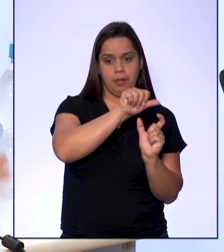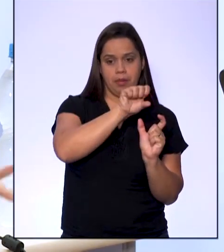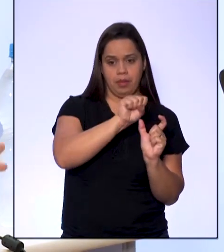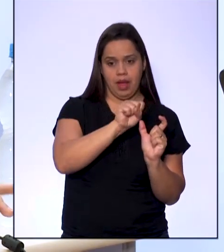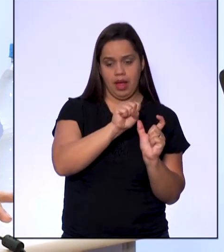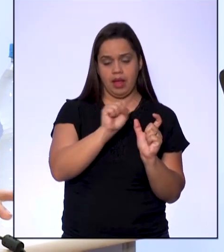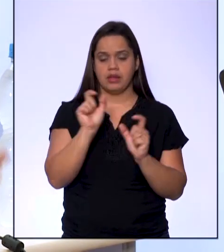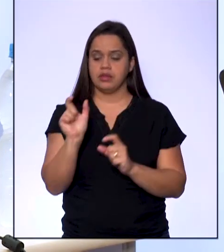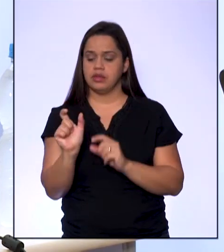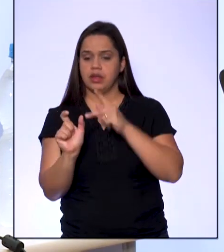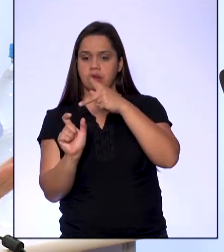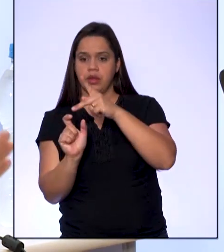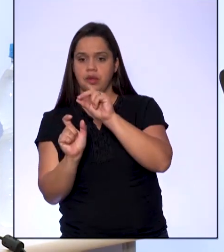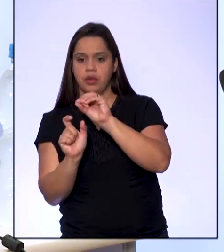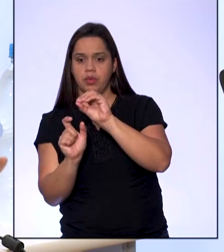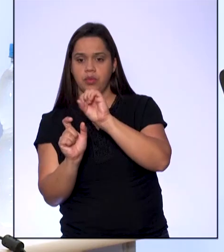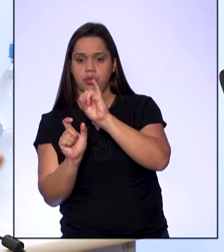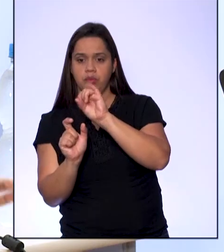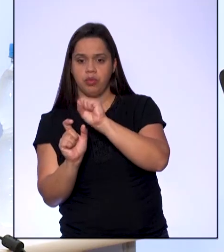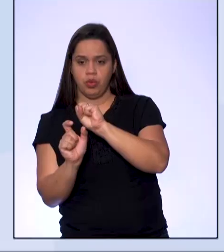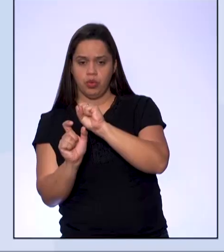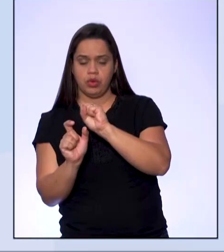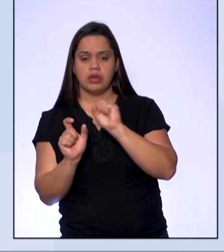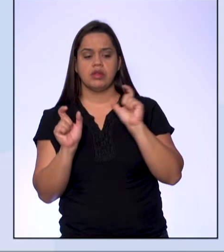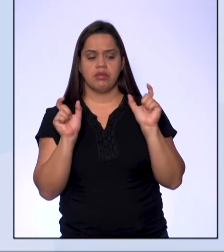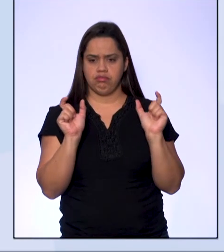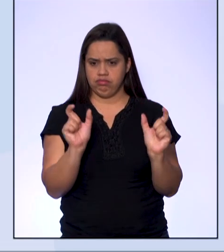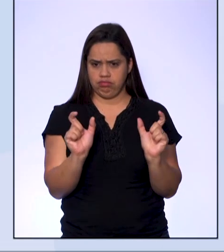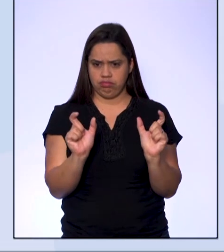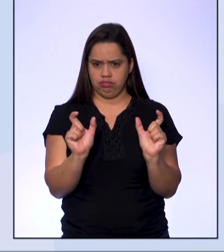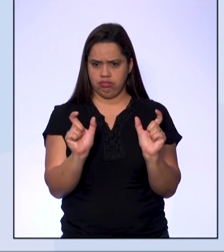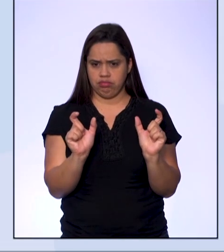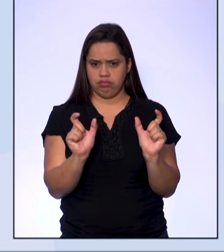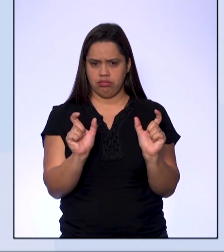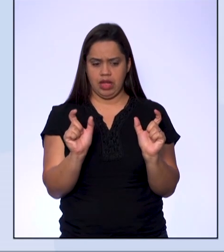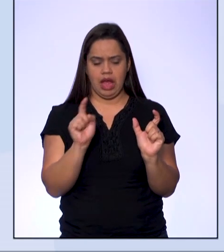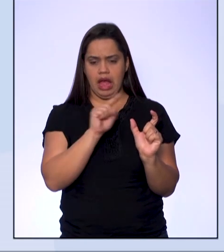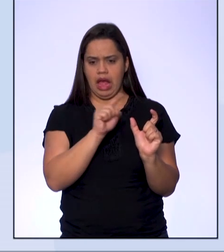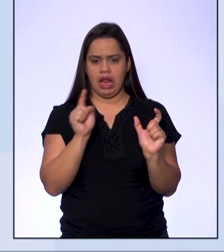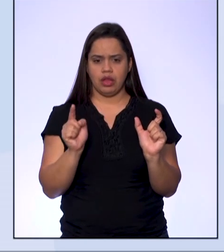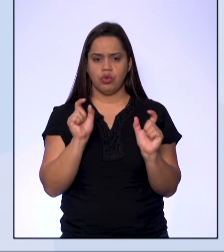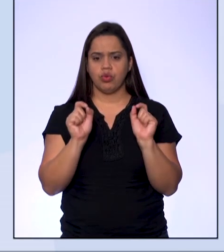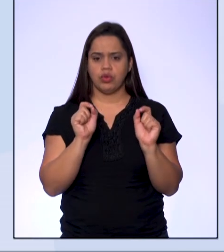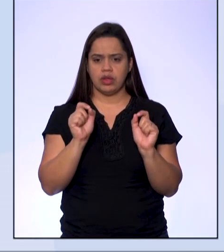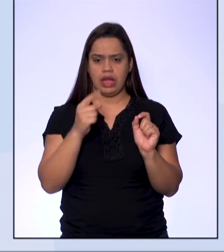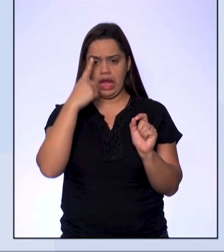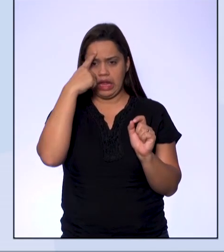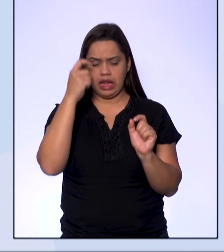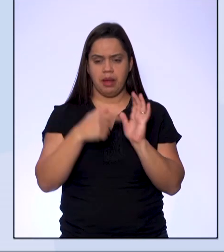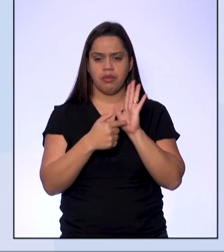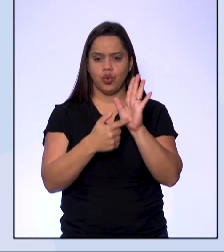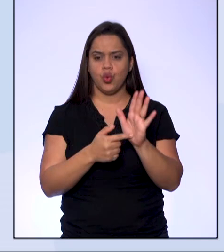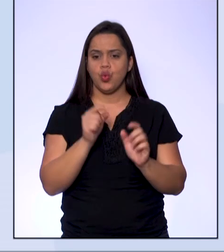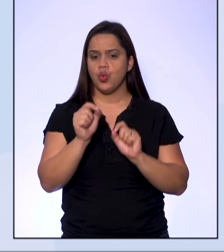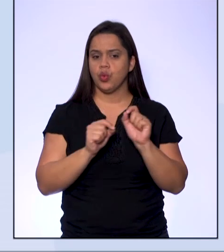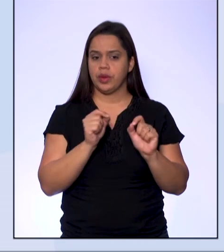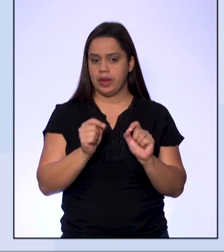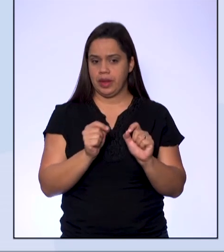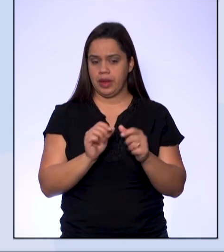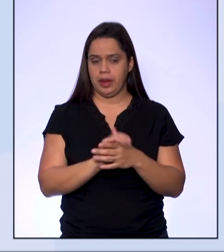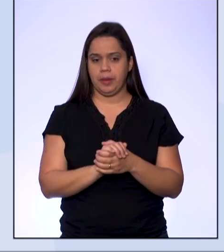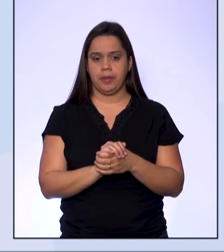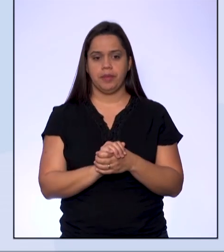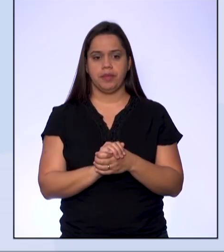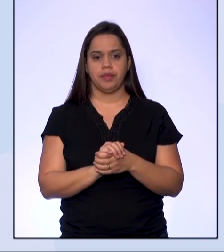Vamos pensar nisso aqui. Essas palavras introduzem respectivamente a ideia do quê? Então vamos lá.